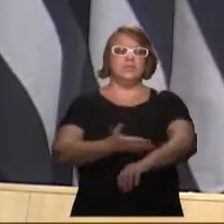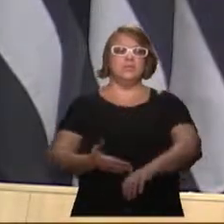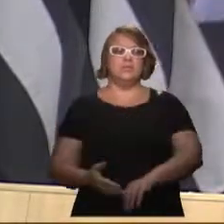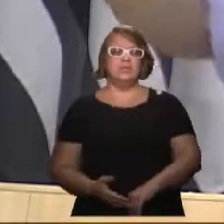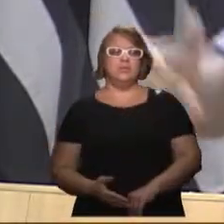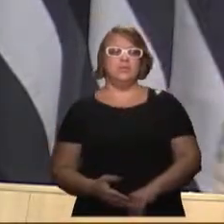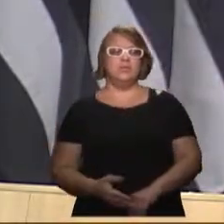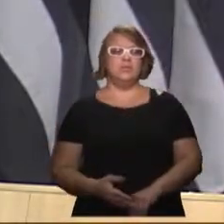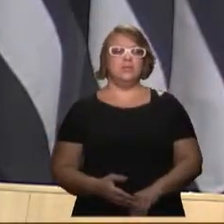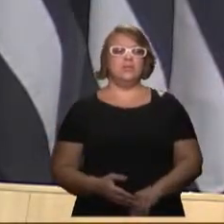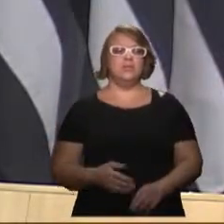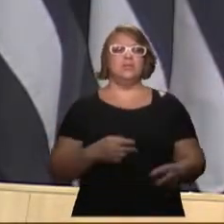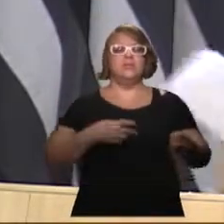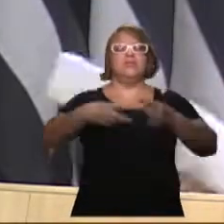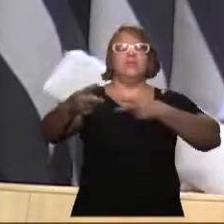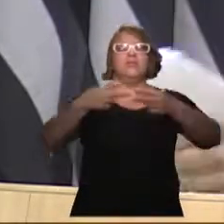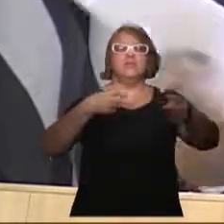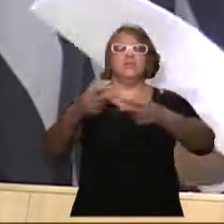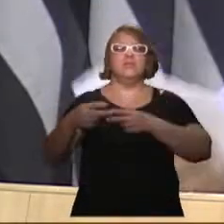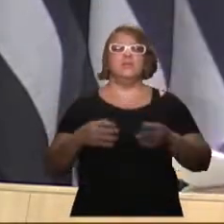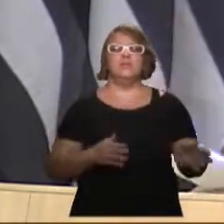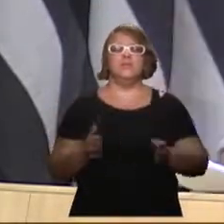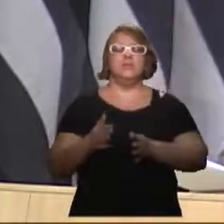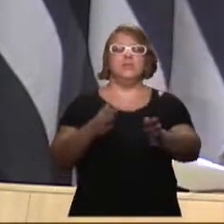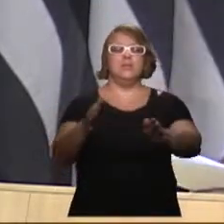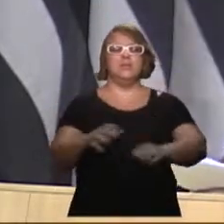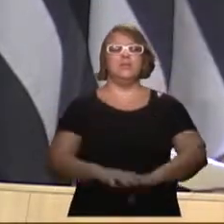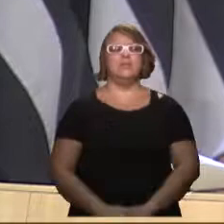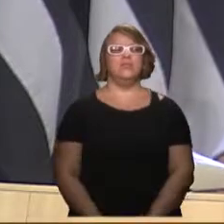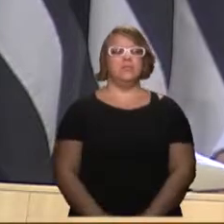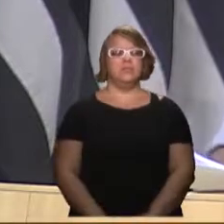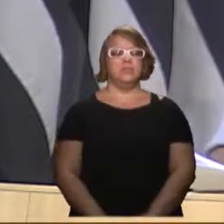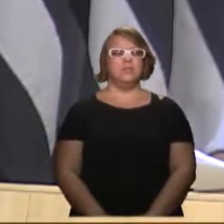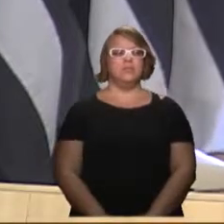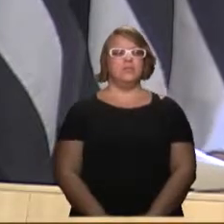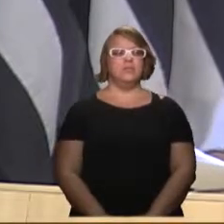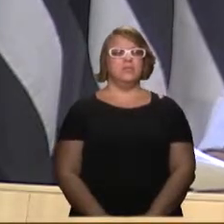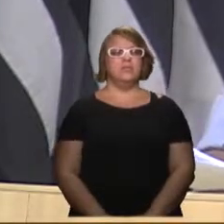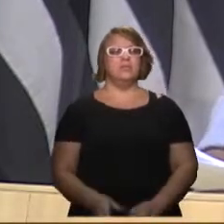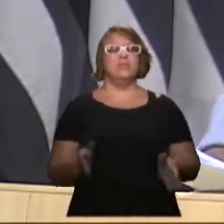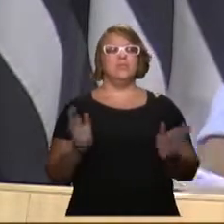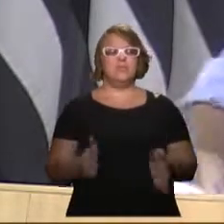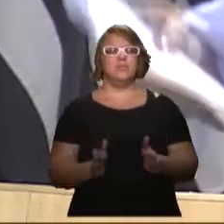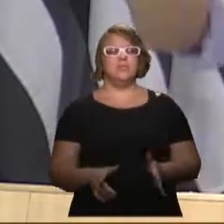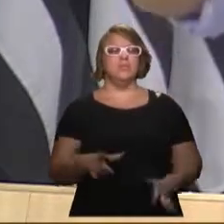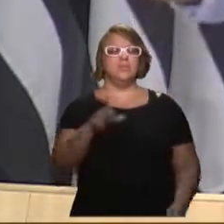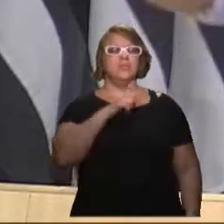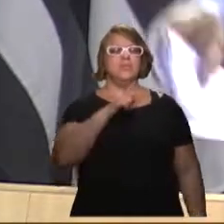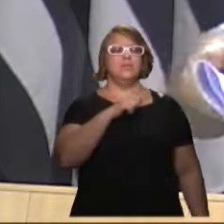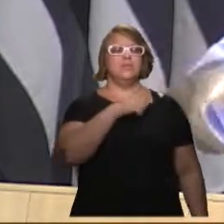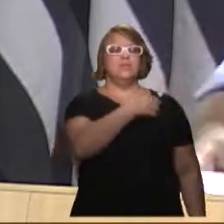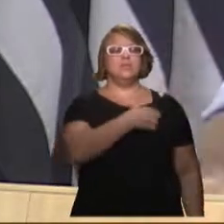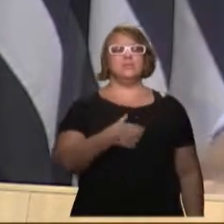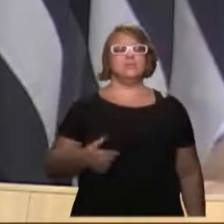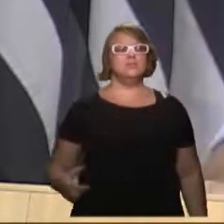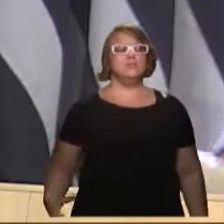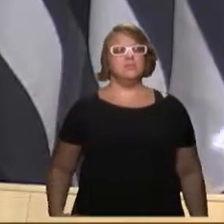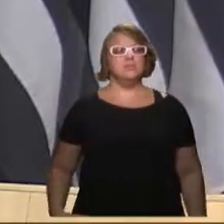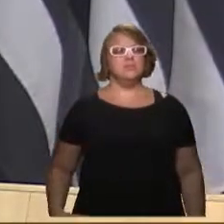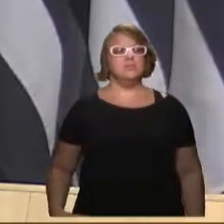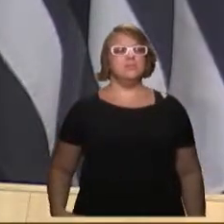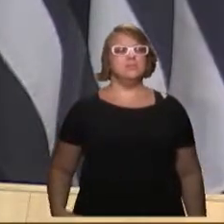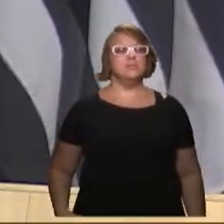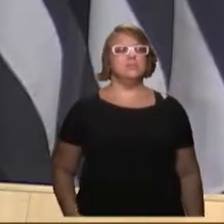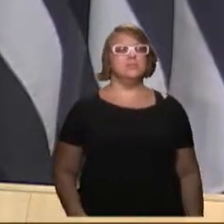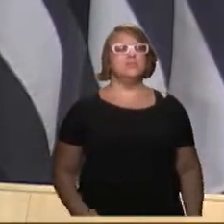no acesso urbano, em toda a nossa periferia, que hoje é a que mais sofre. Hoje você tem um governo de maquiagem, porque não